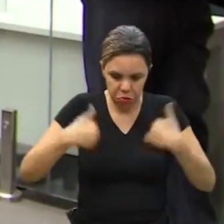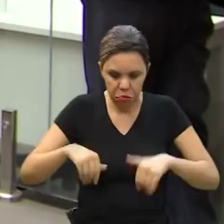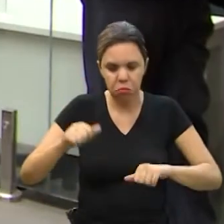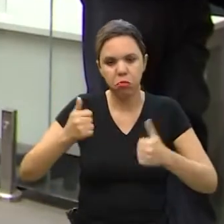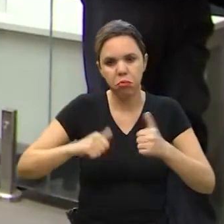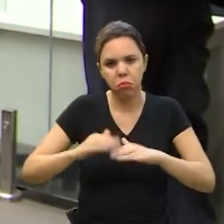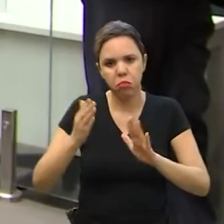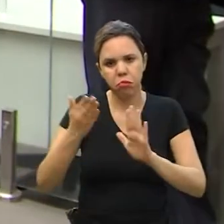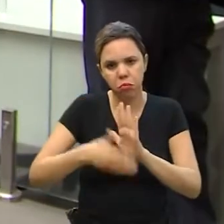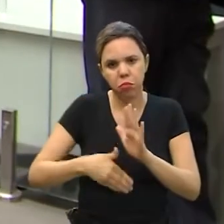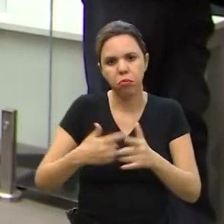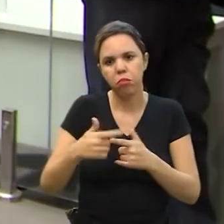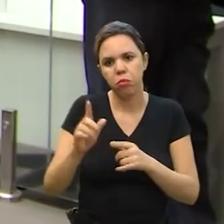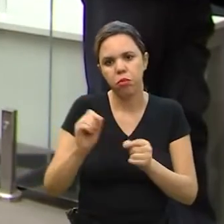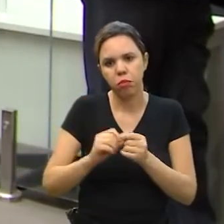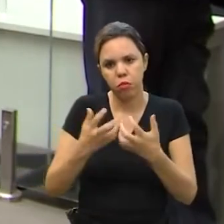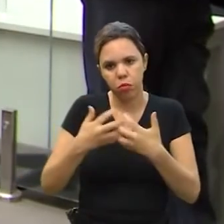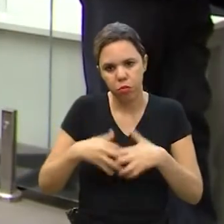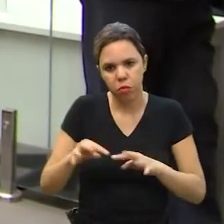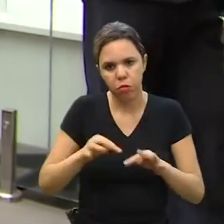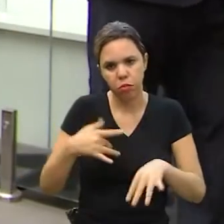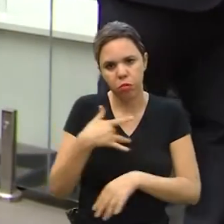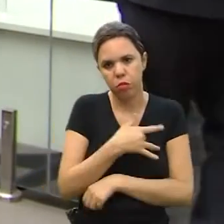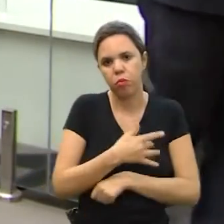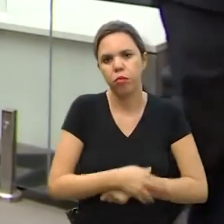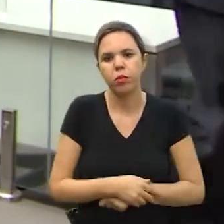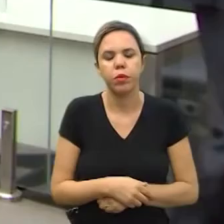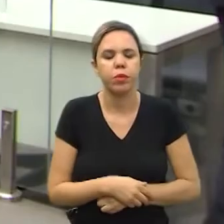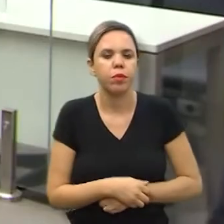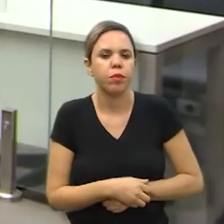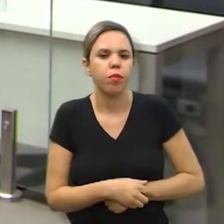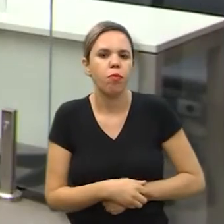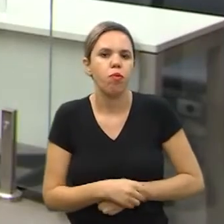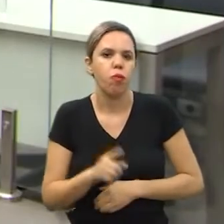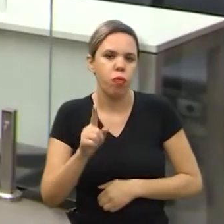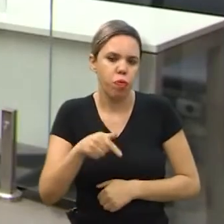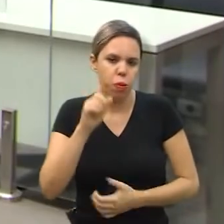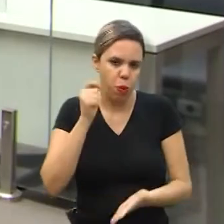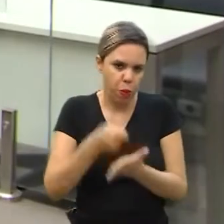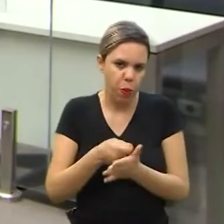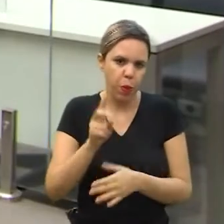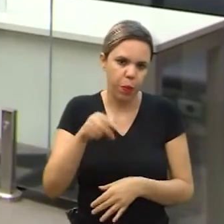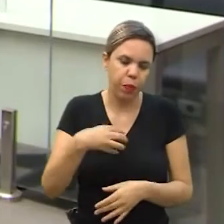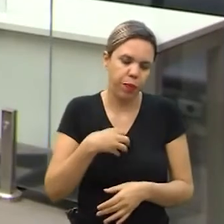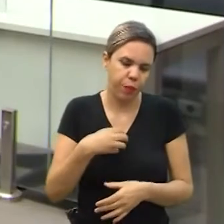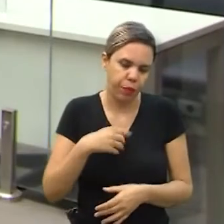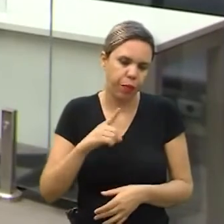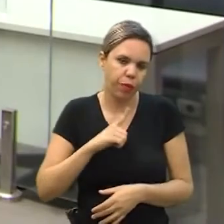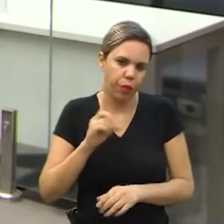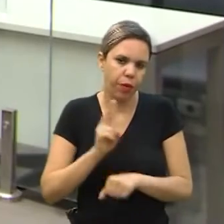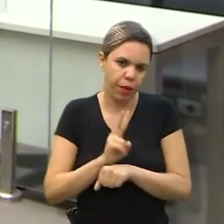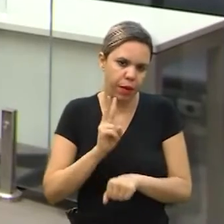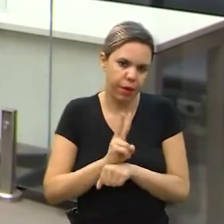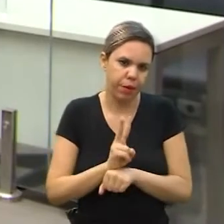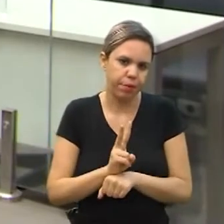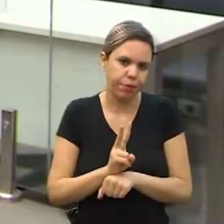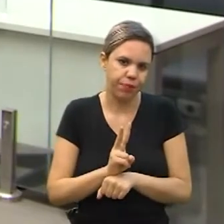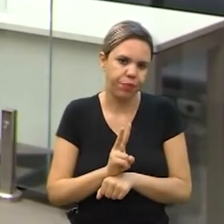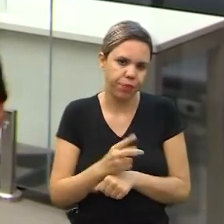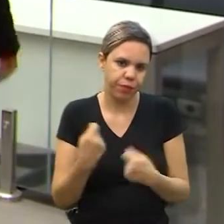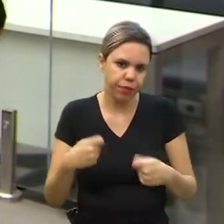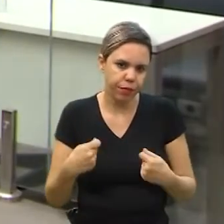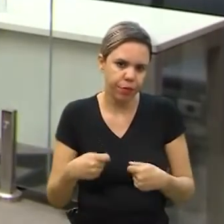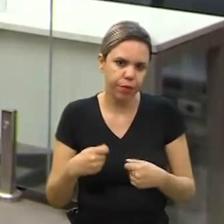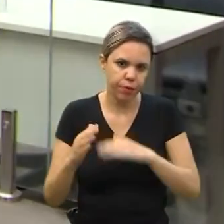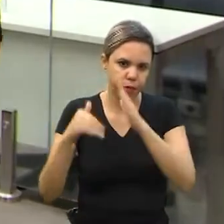para constatar e já direcionando para a área da saúde, garantindo dessa forma que eles tenham o cuidado e a